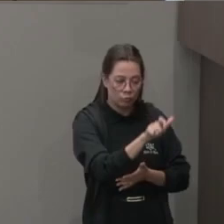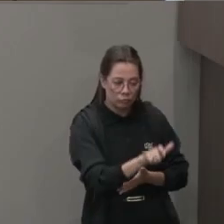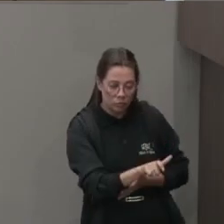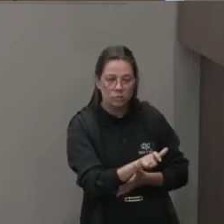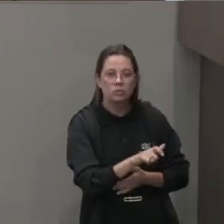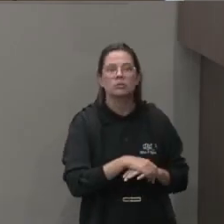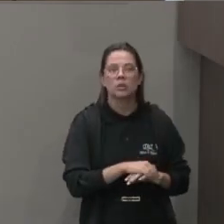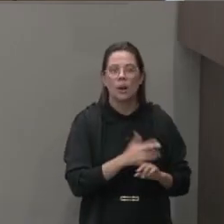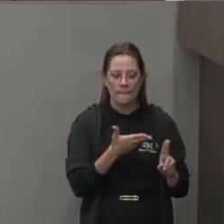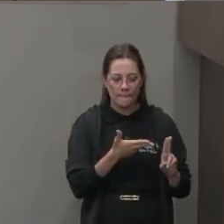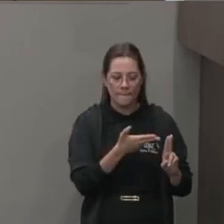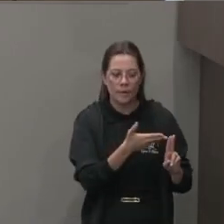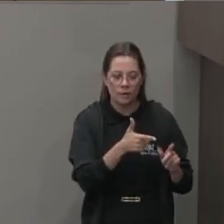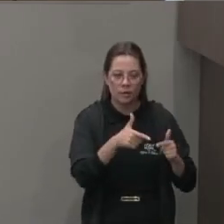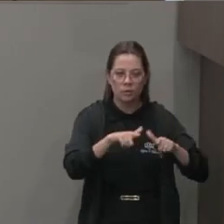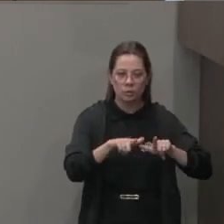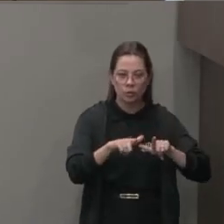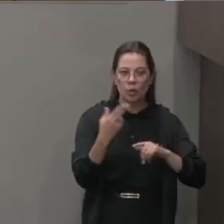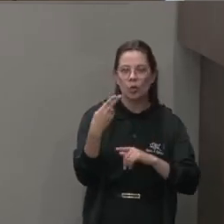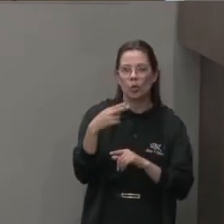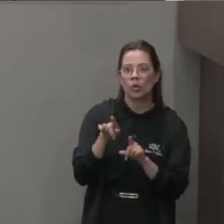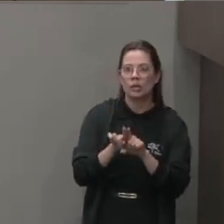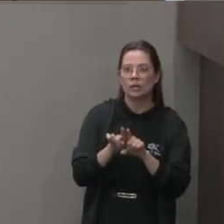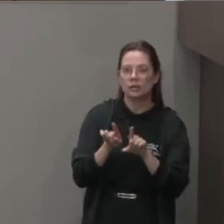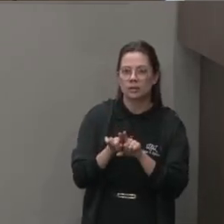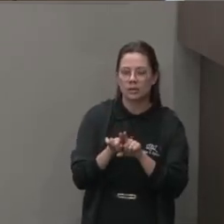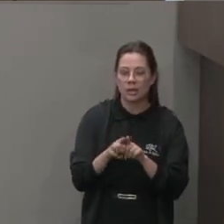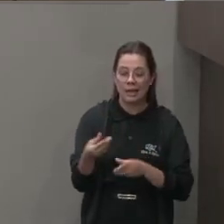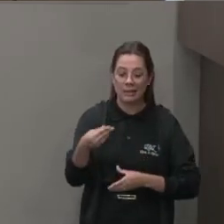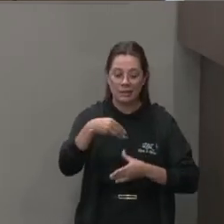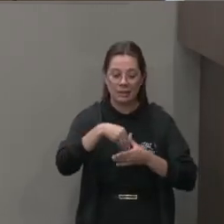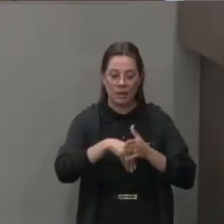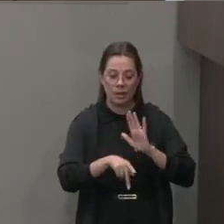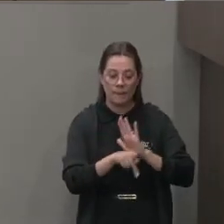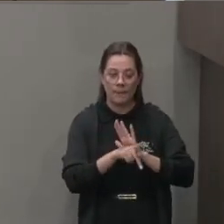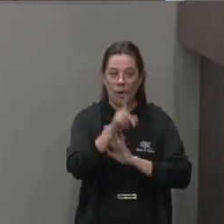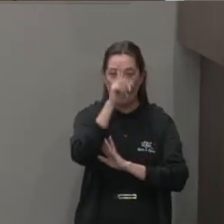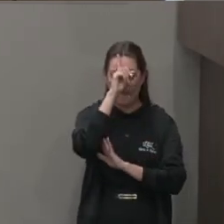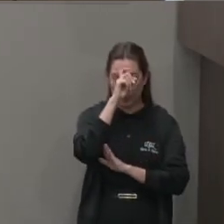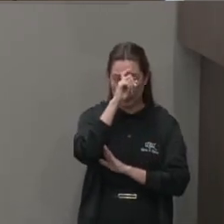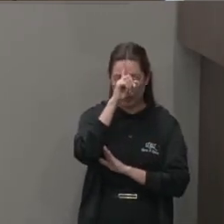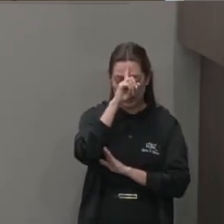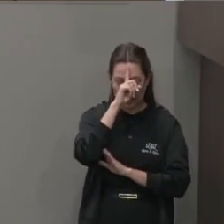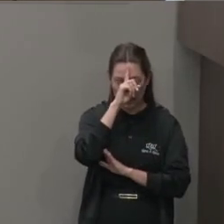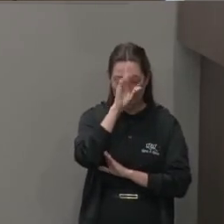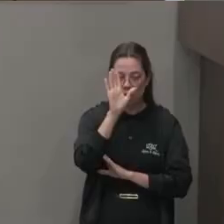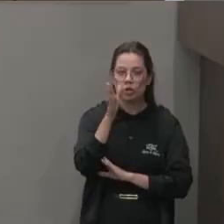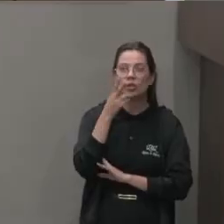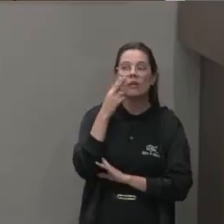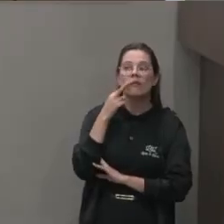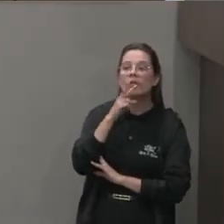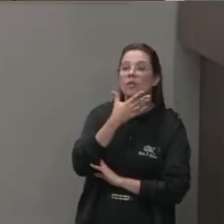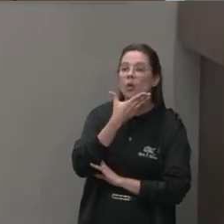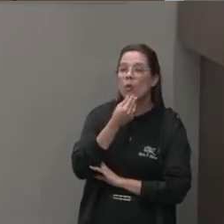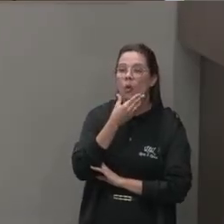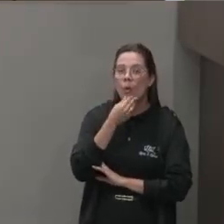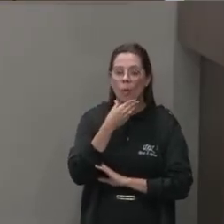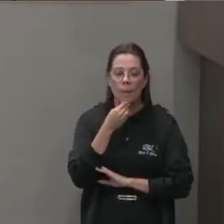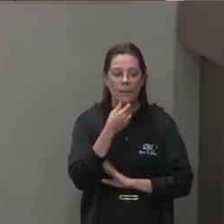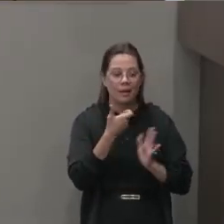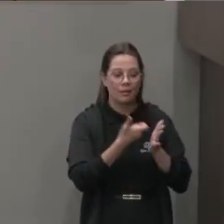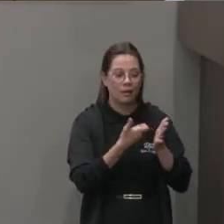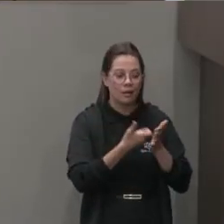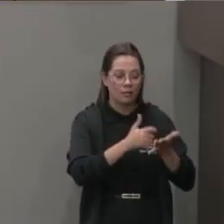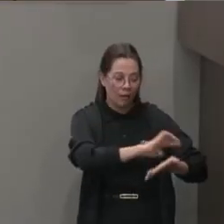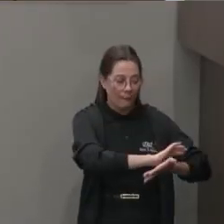pessoas no pronto-socorro ou até mesmo dentro do hospital. Já vi homens indo lá